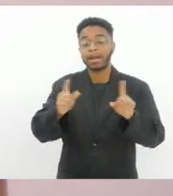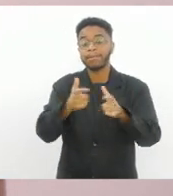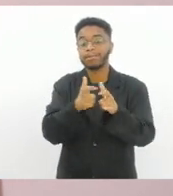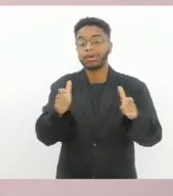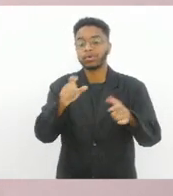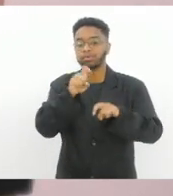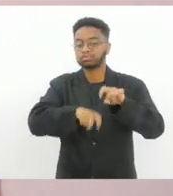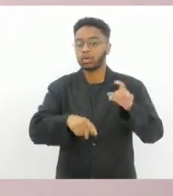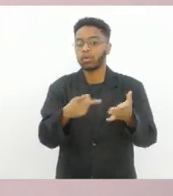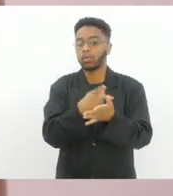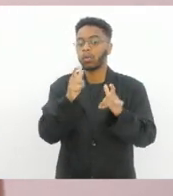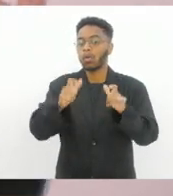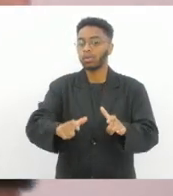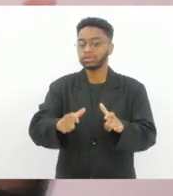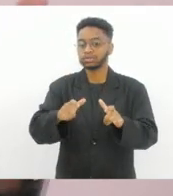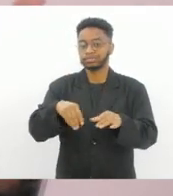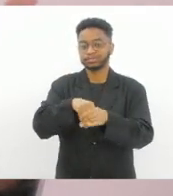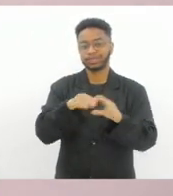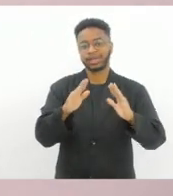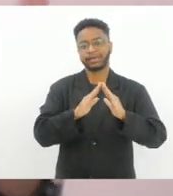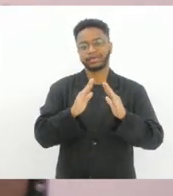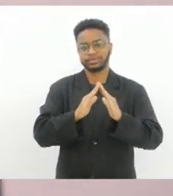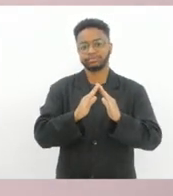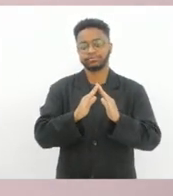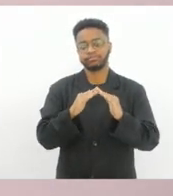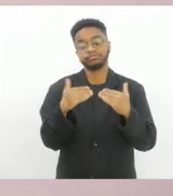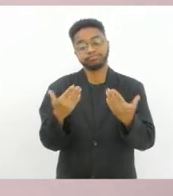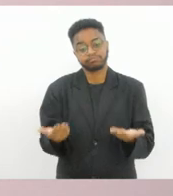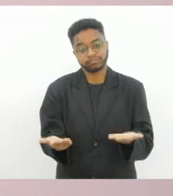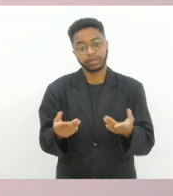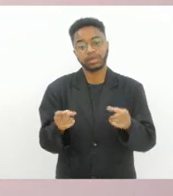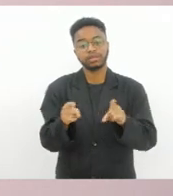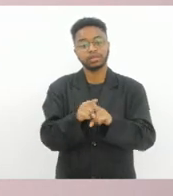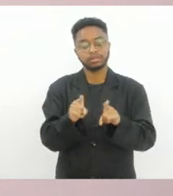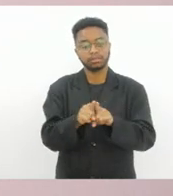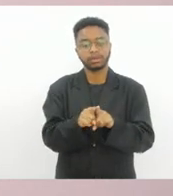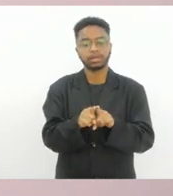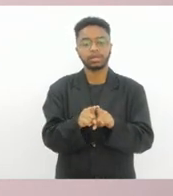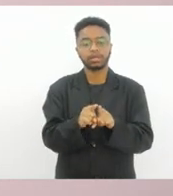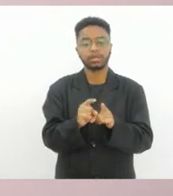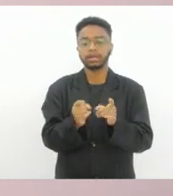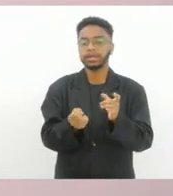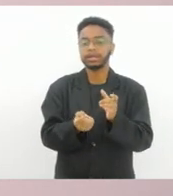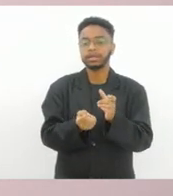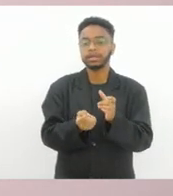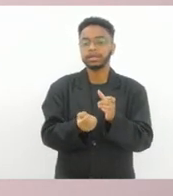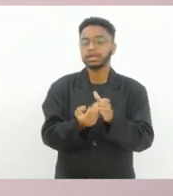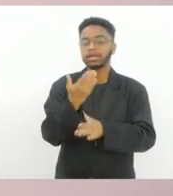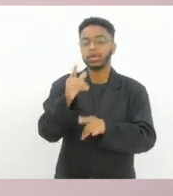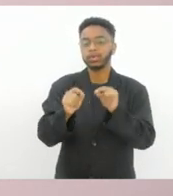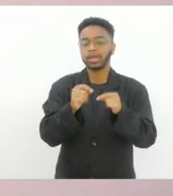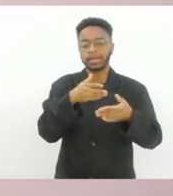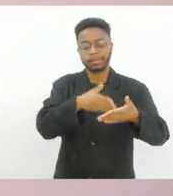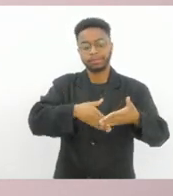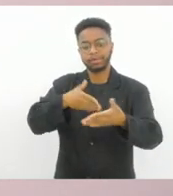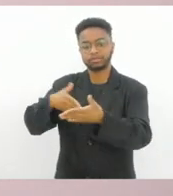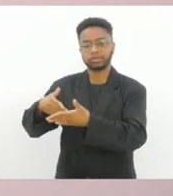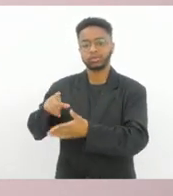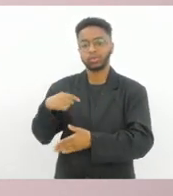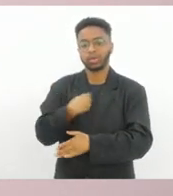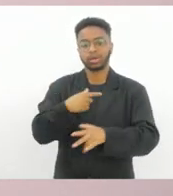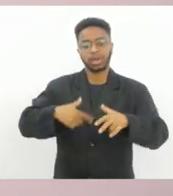doméstica. Né? São lá dentro de casa. Então, isso também produz um certo interdito da gente circular pela cidade,